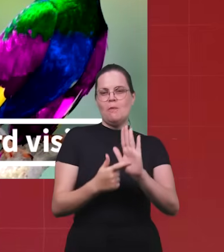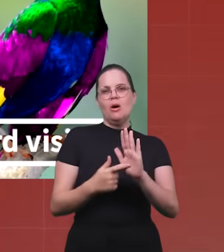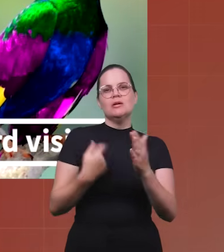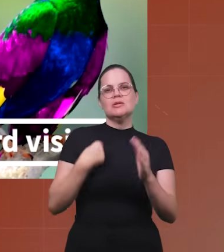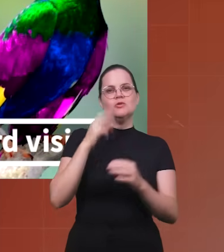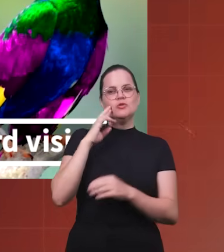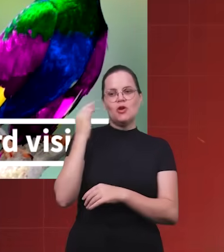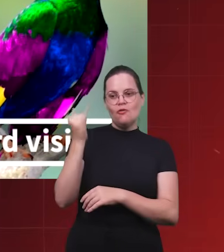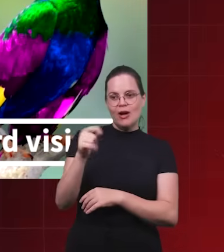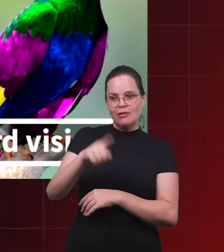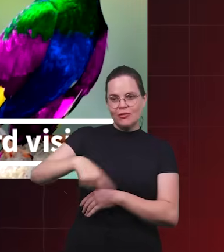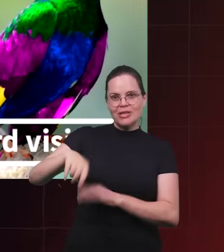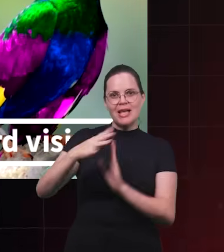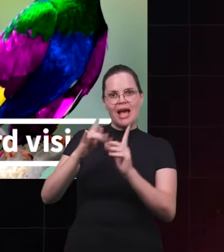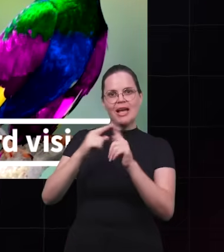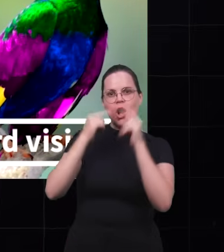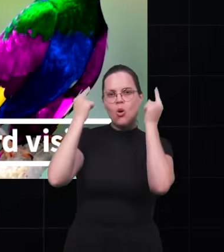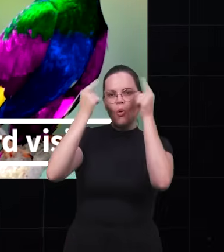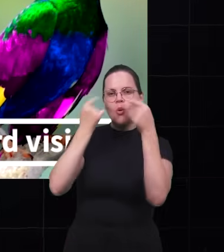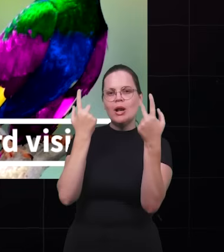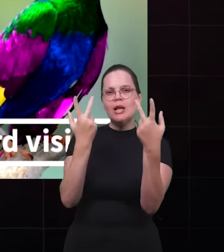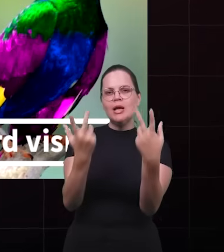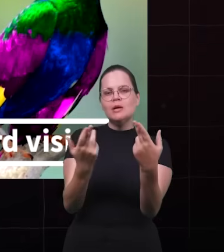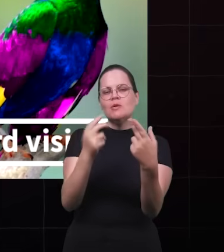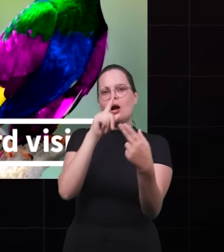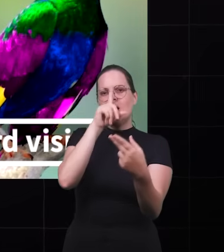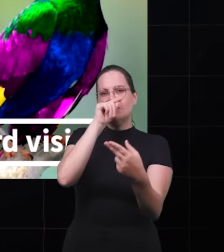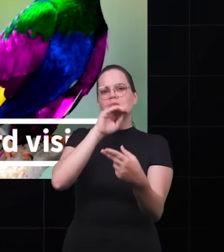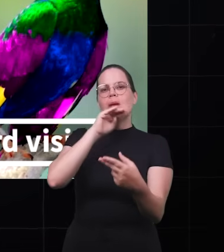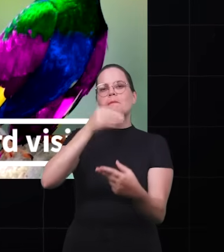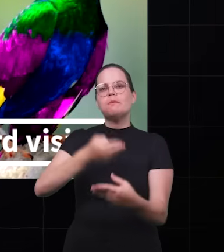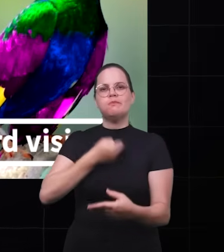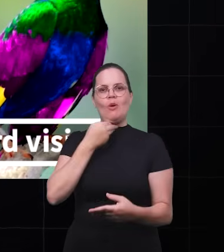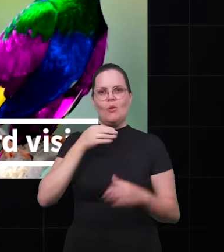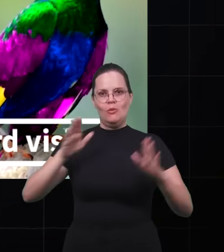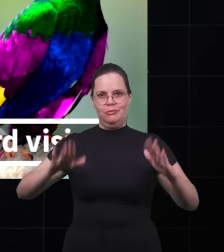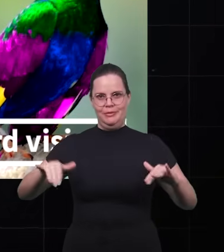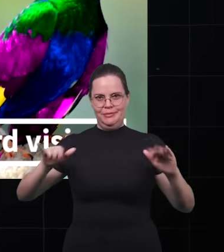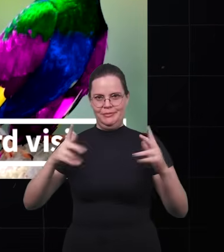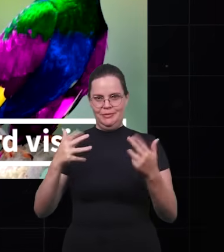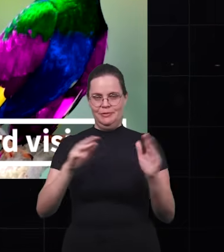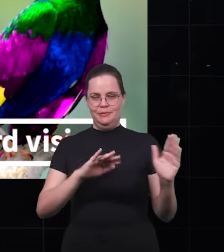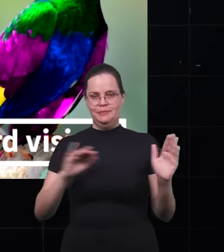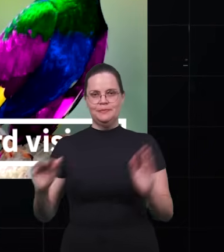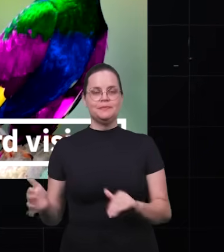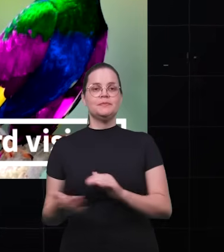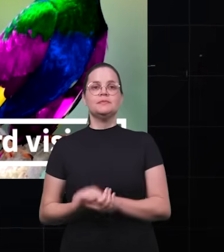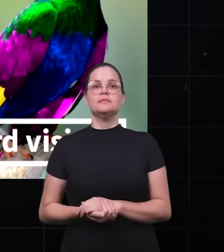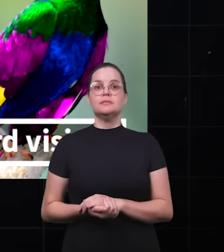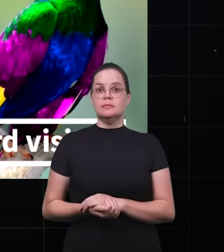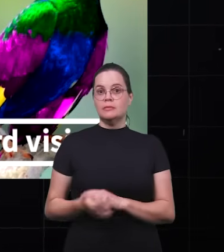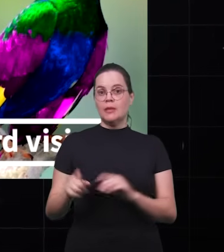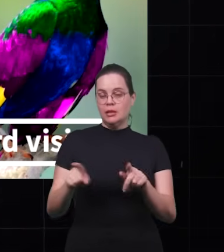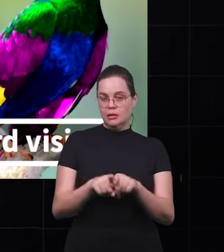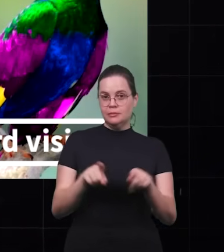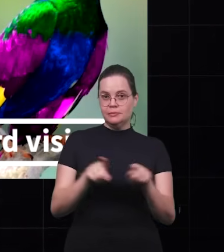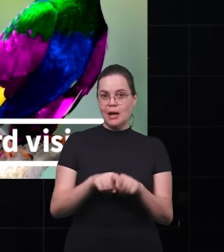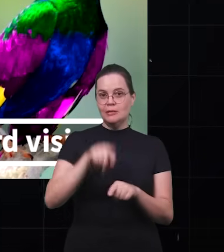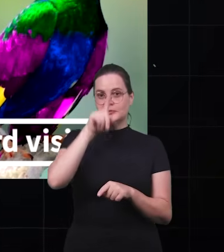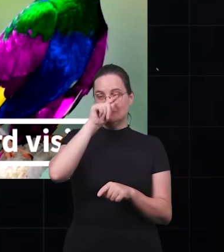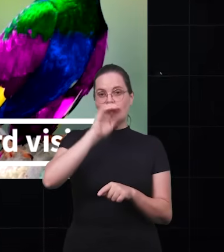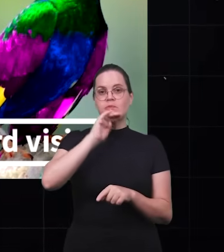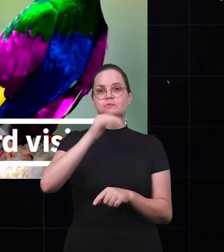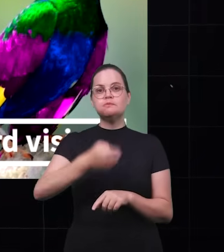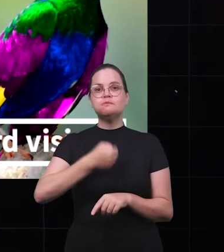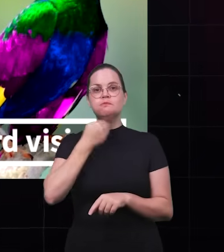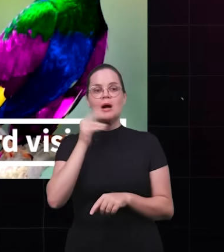pombas. Então a gente tem as pombas, principalmente, muitas outras aves também, elas têm uma visualização de cores que